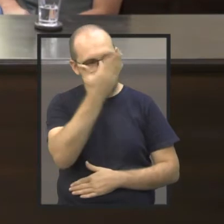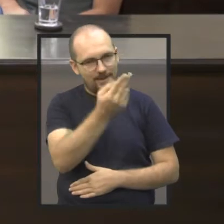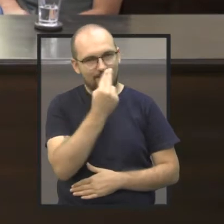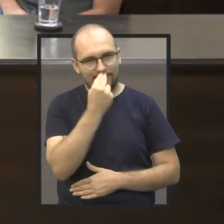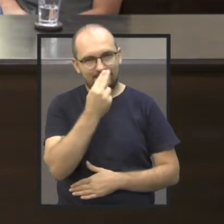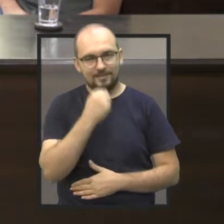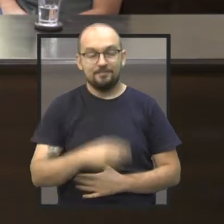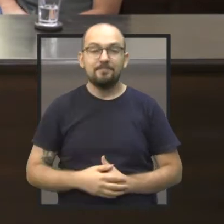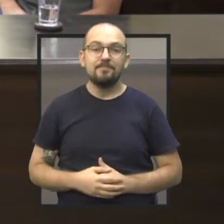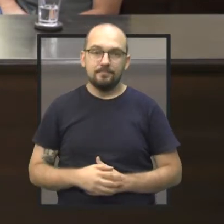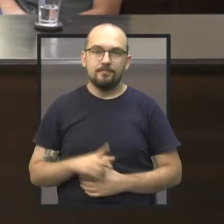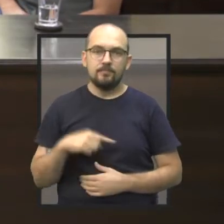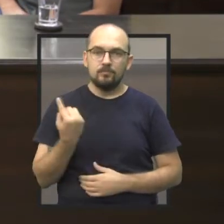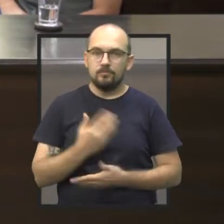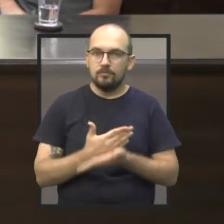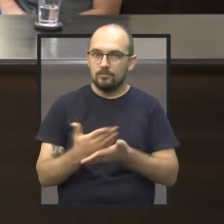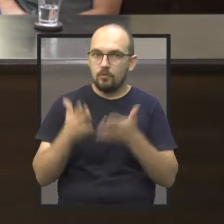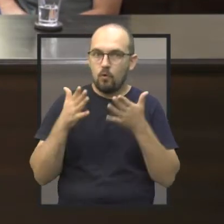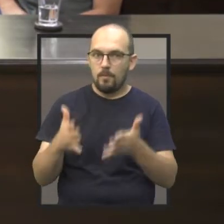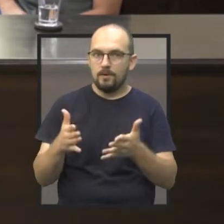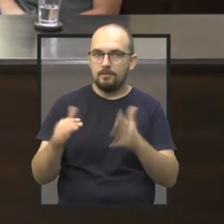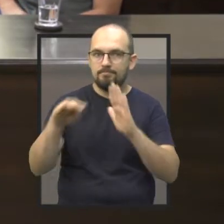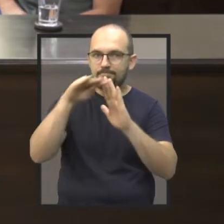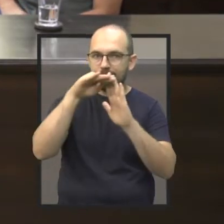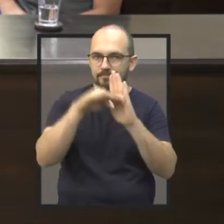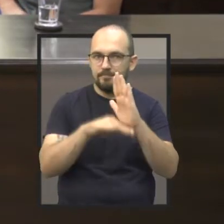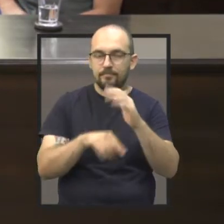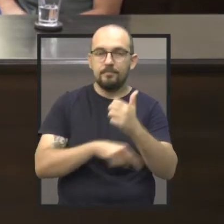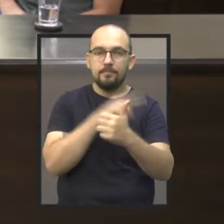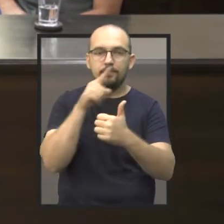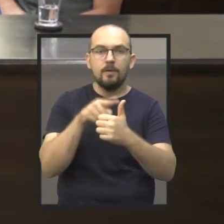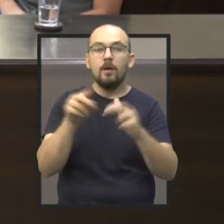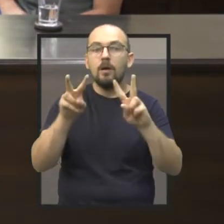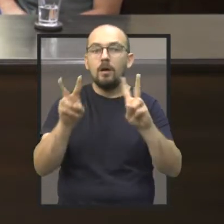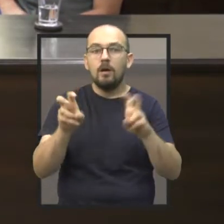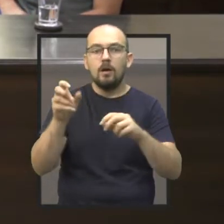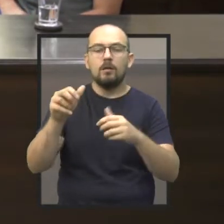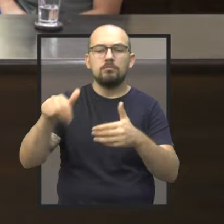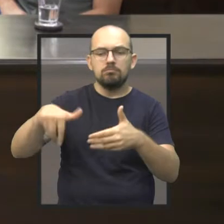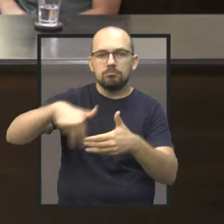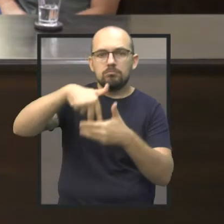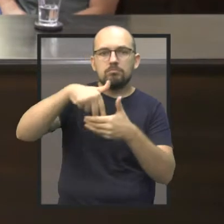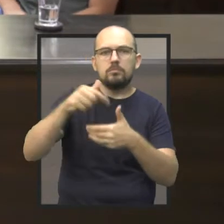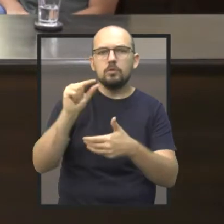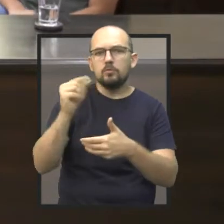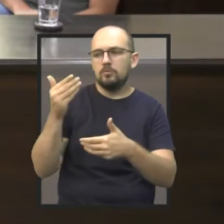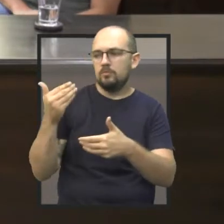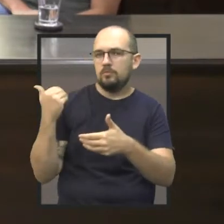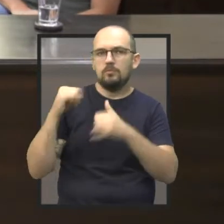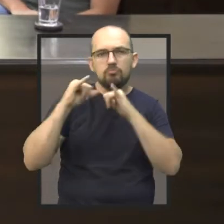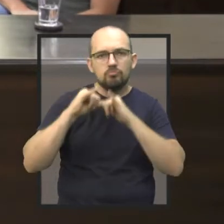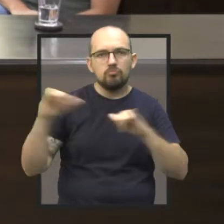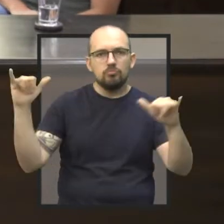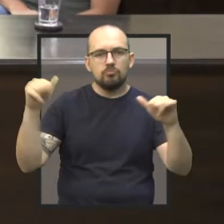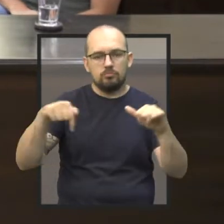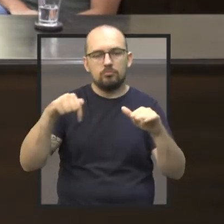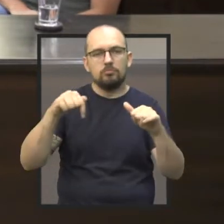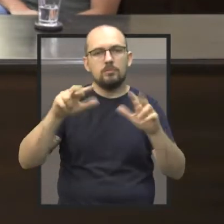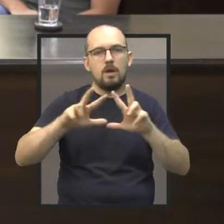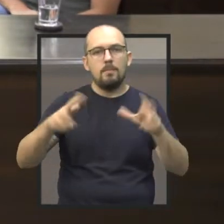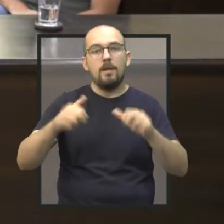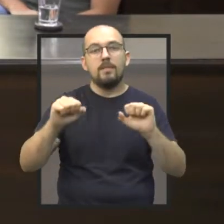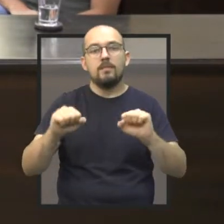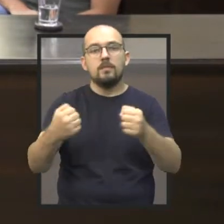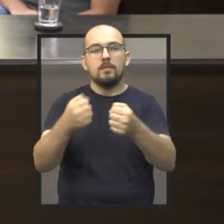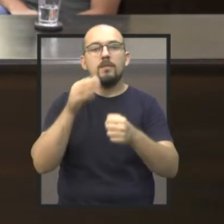Ângelo. Bom, vereador, a gente vai começar esta edição falando sobre os pronunciamentos mais recentes do senhor na tribuna da Câmara em